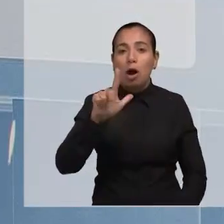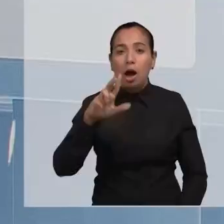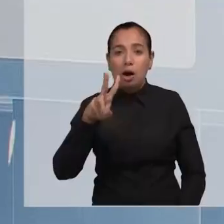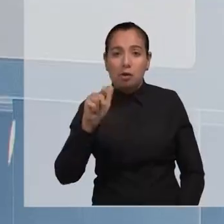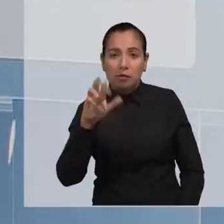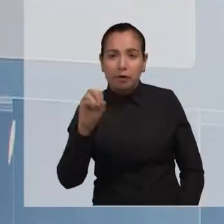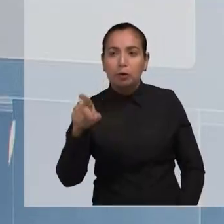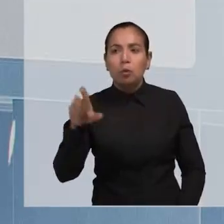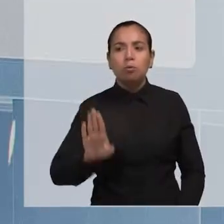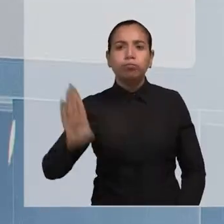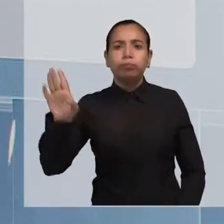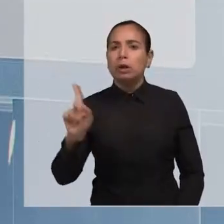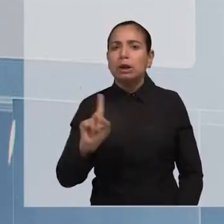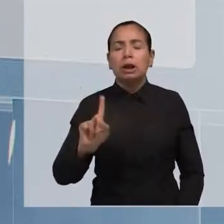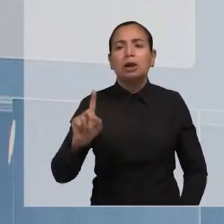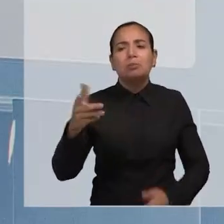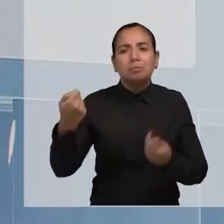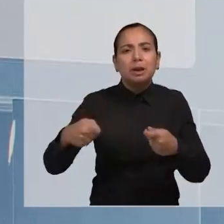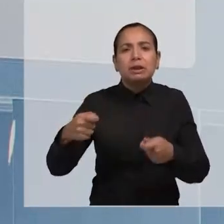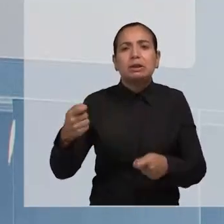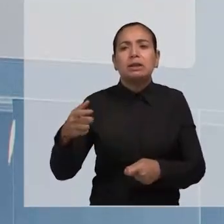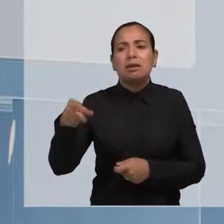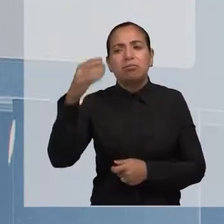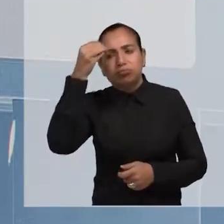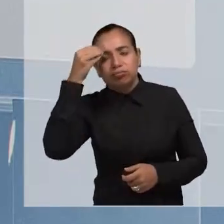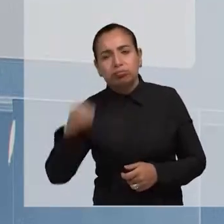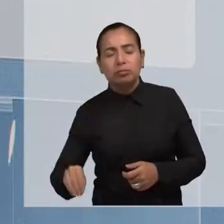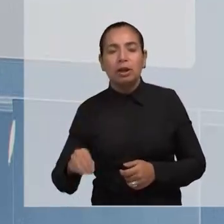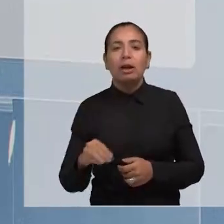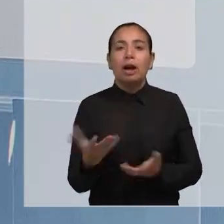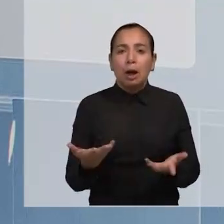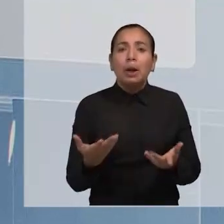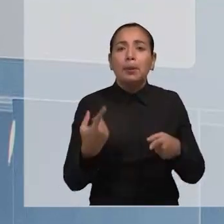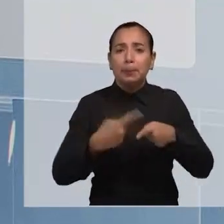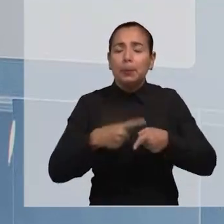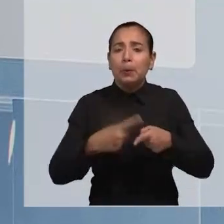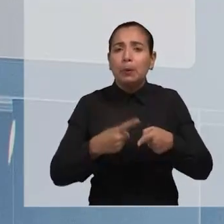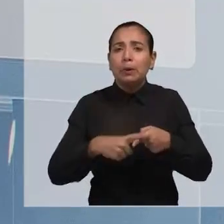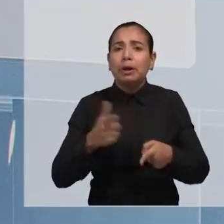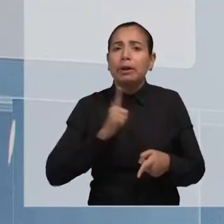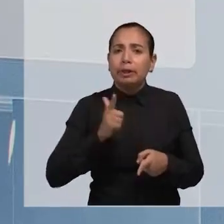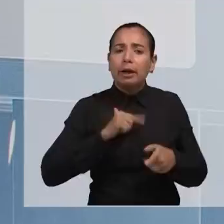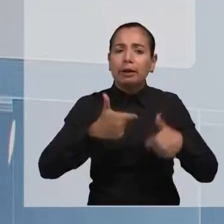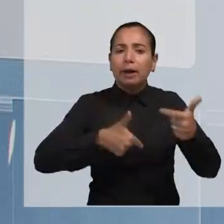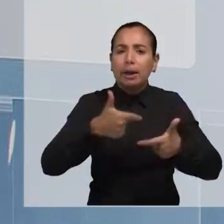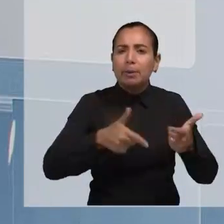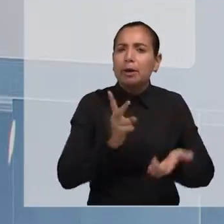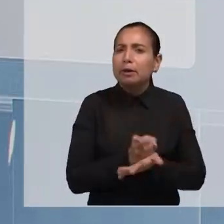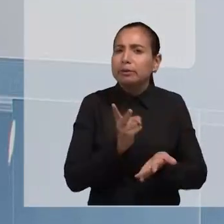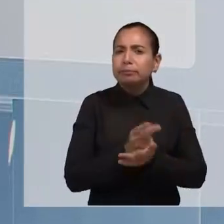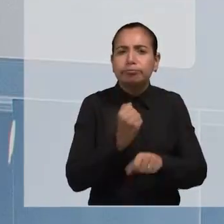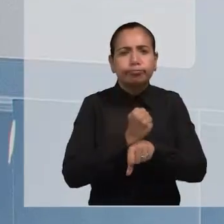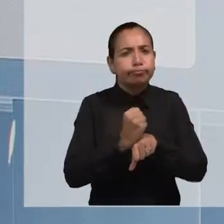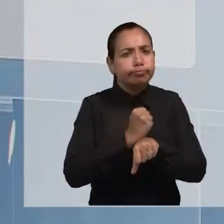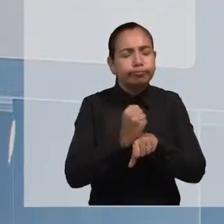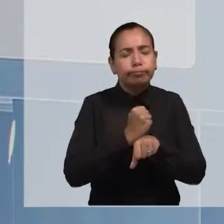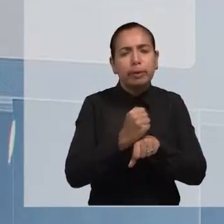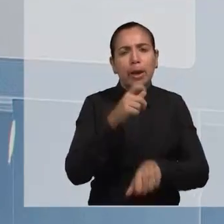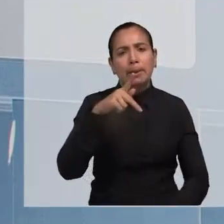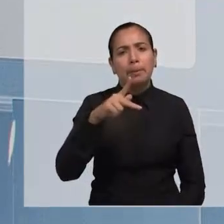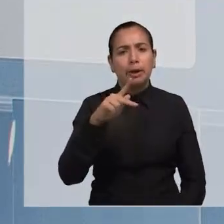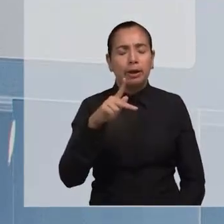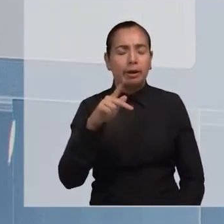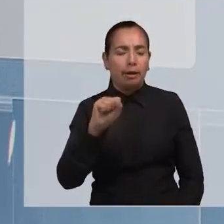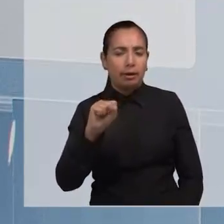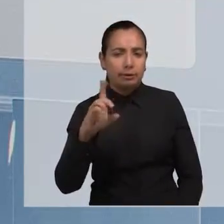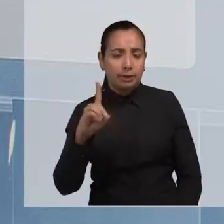Dias é um tucano que saiu do PSDB, é tucano igual a ele, passou a vida toda no PSDB, lidera, tem uma pontuação muito boa